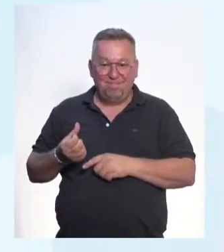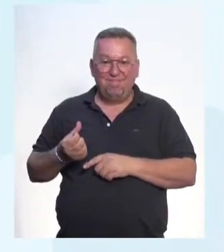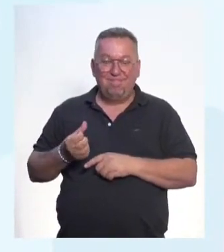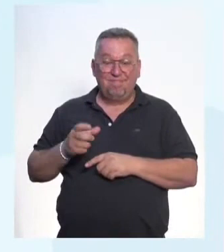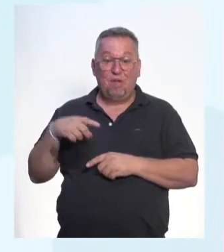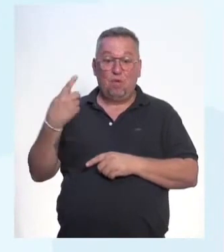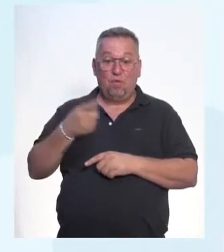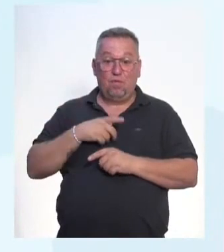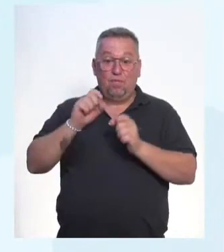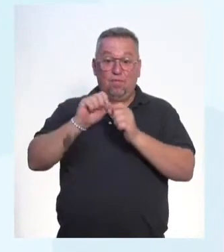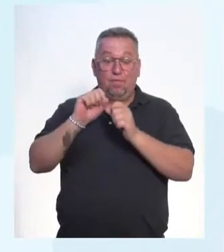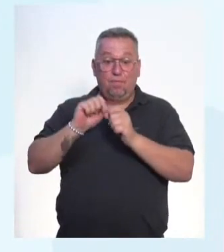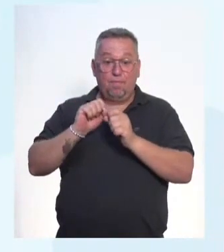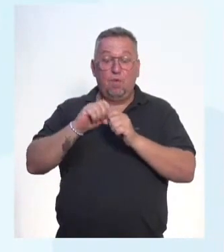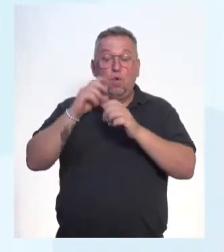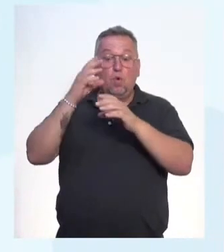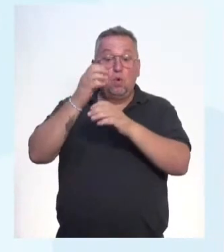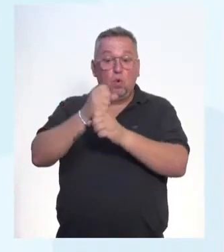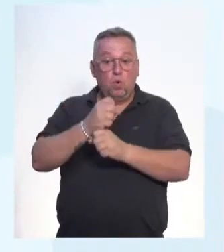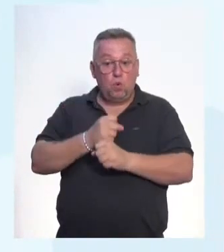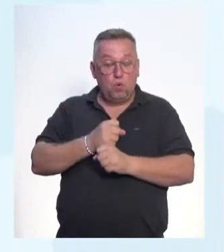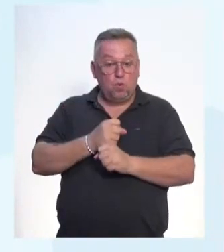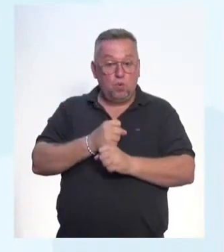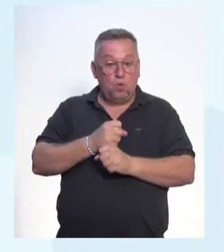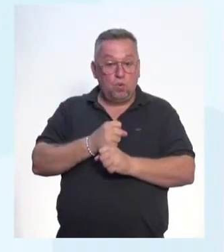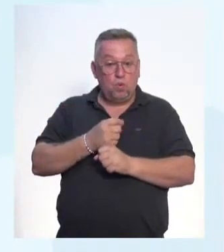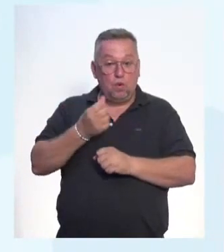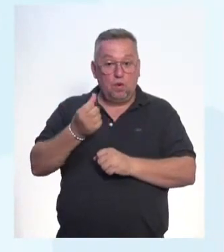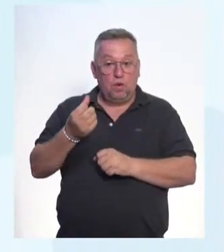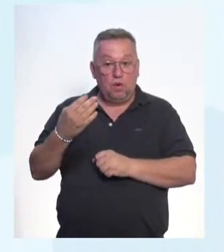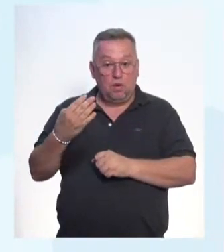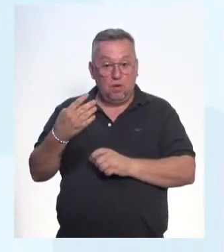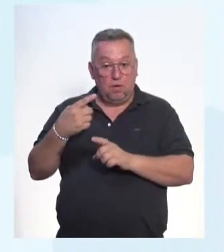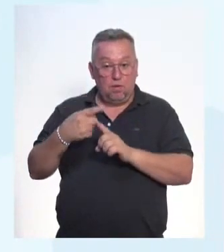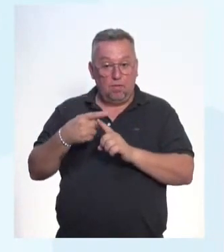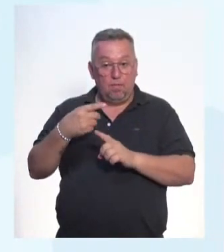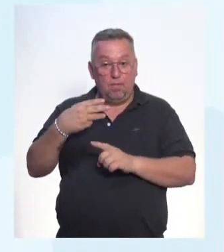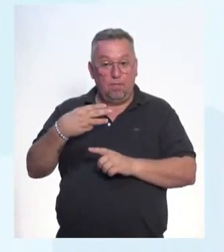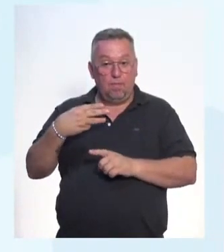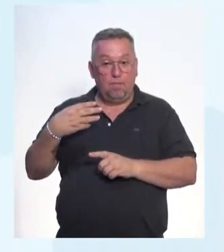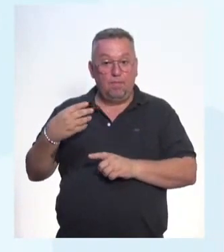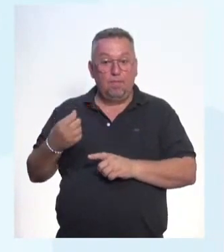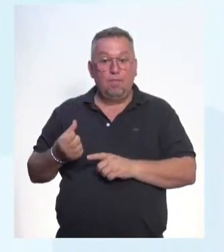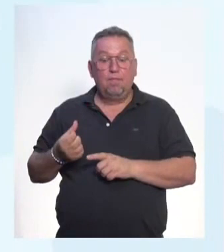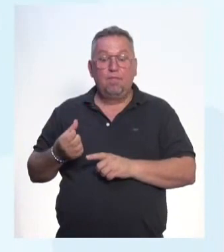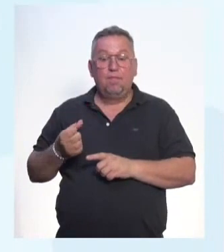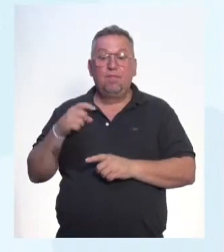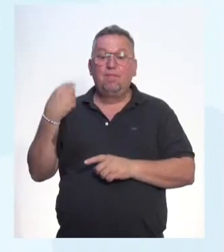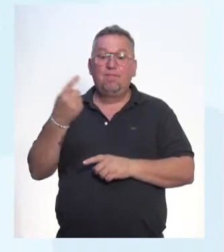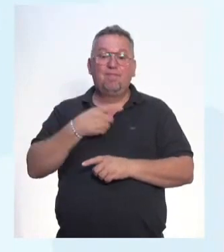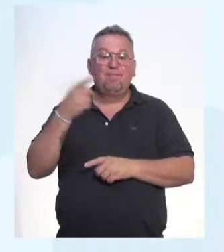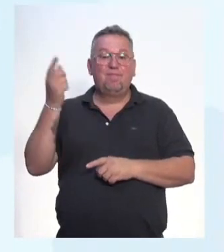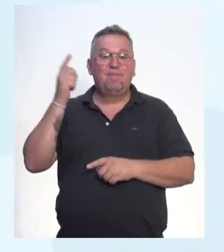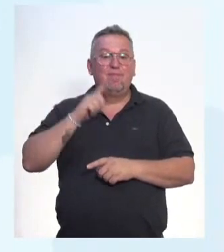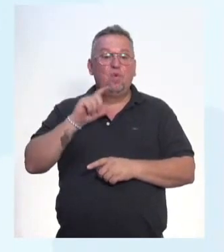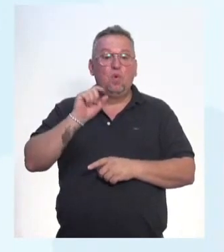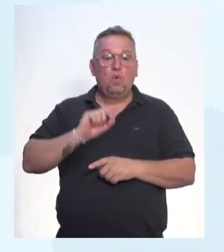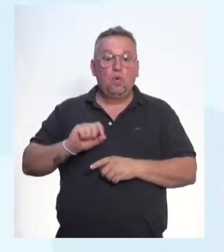se nós efetuarmos esta soma, 64 mais 36, nós vamos obter